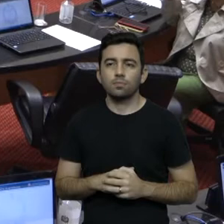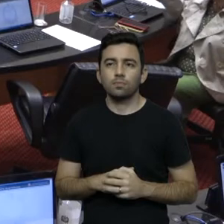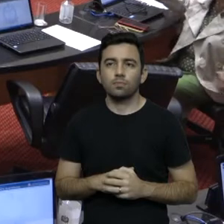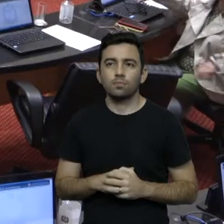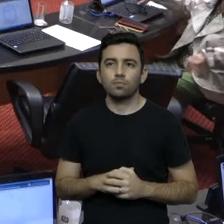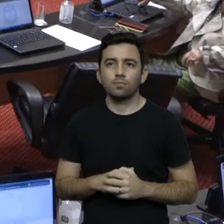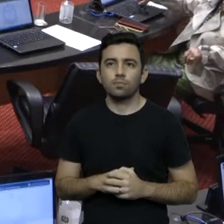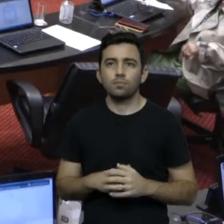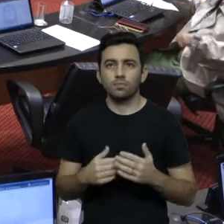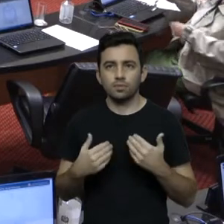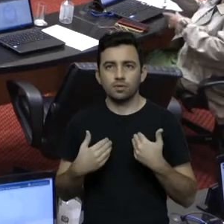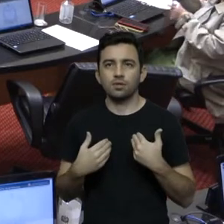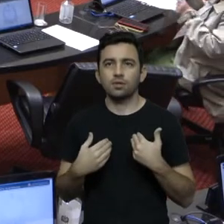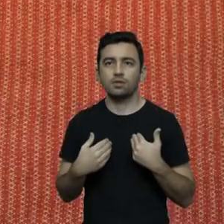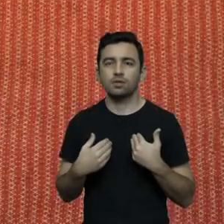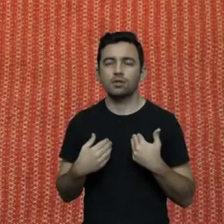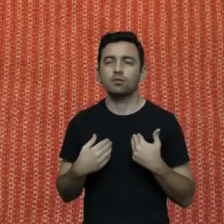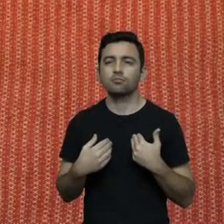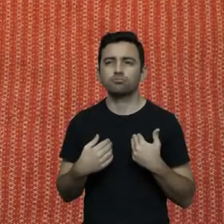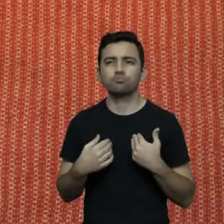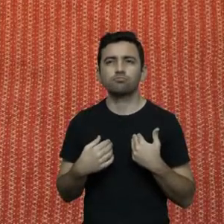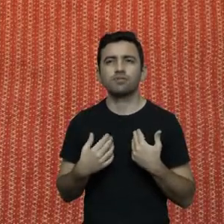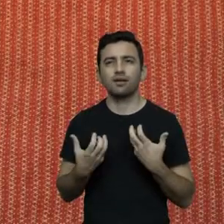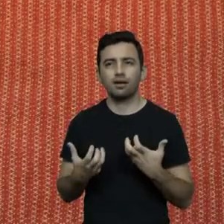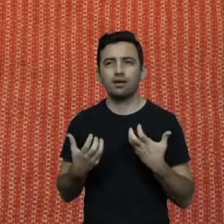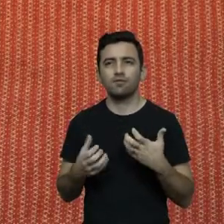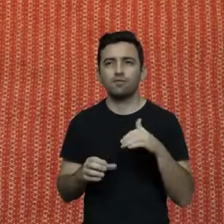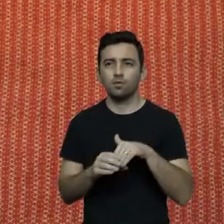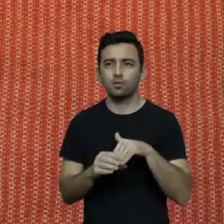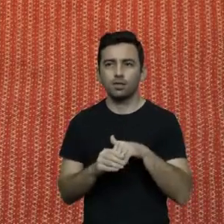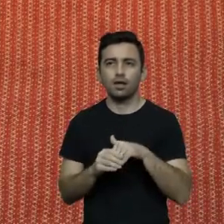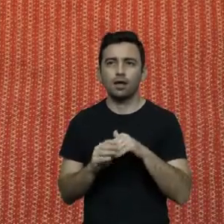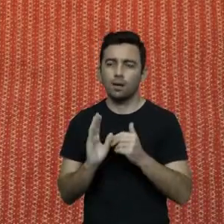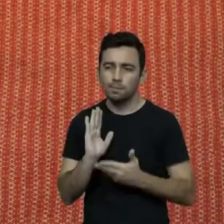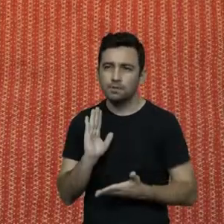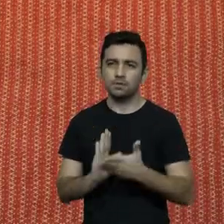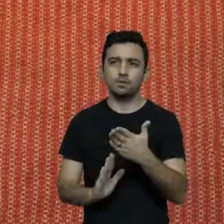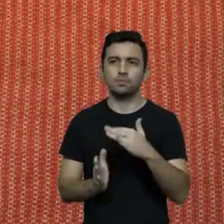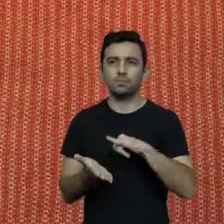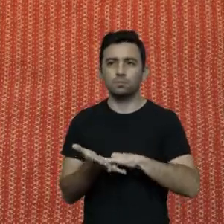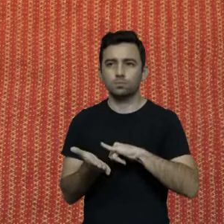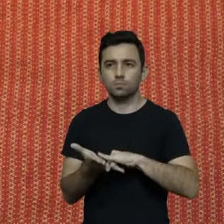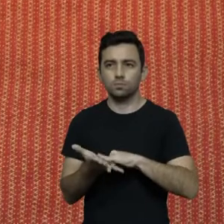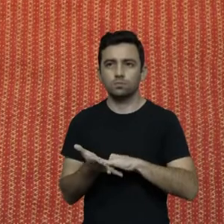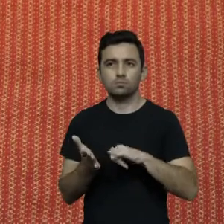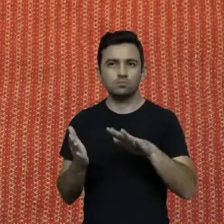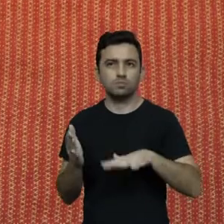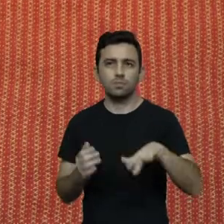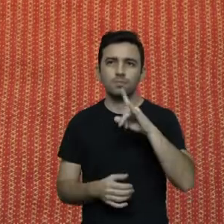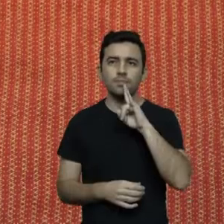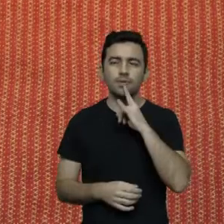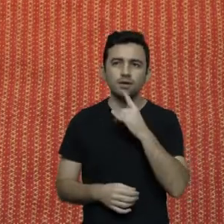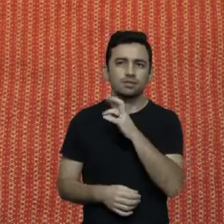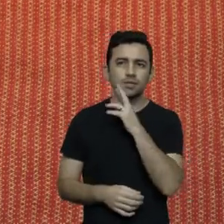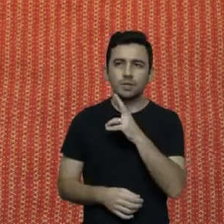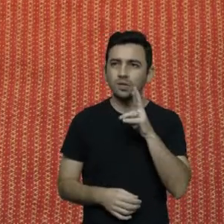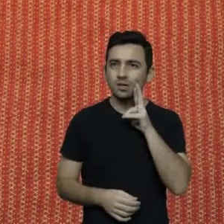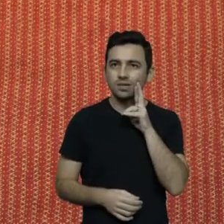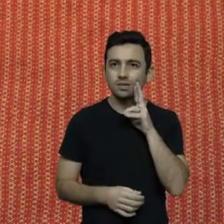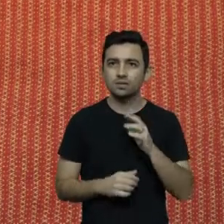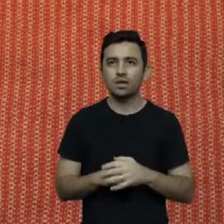eu vou fazer de todo o possível para aumentar os impostos sobre bares e restaurantes